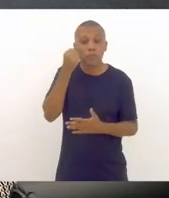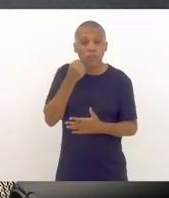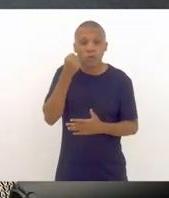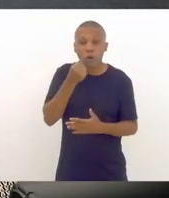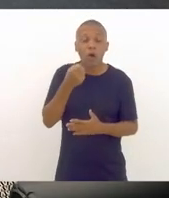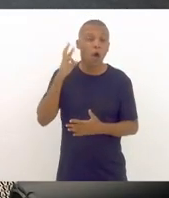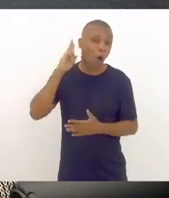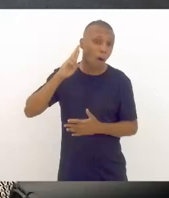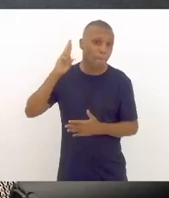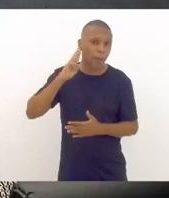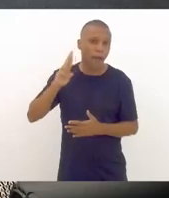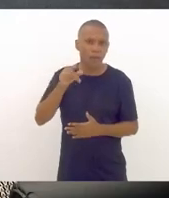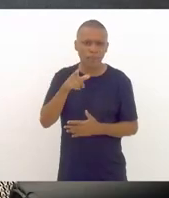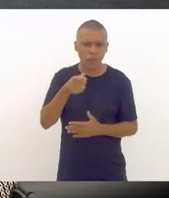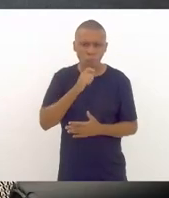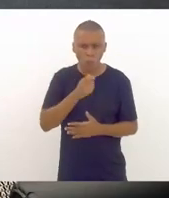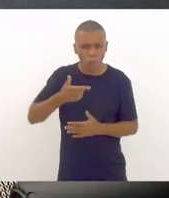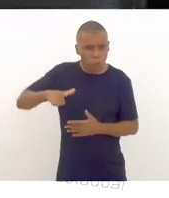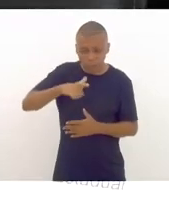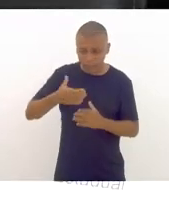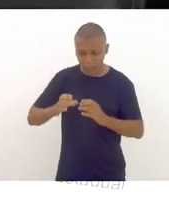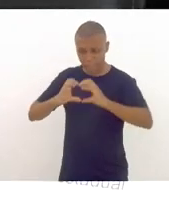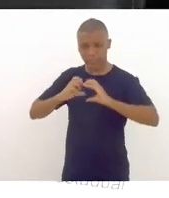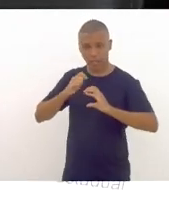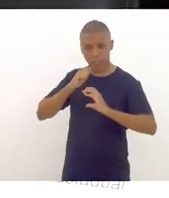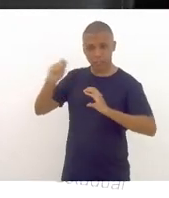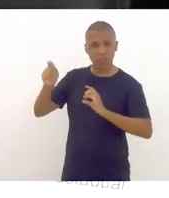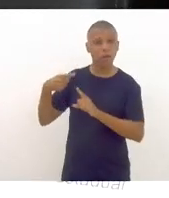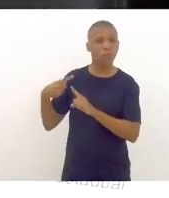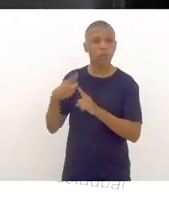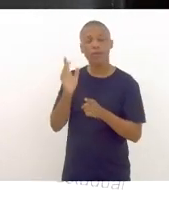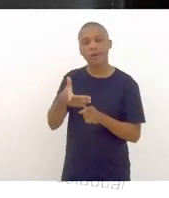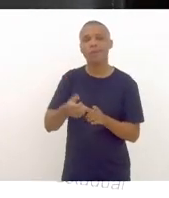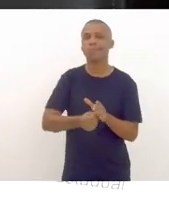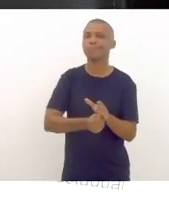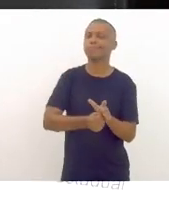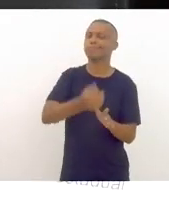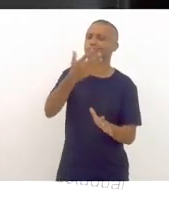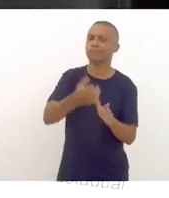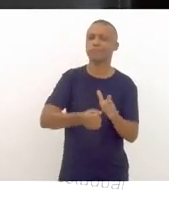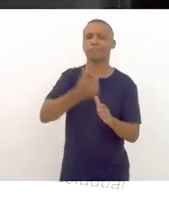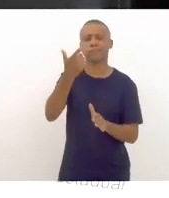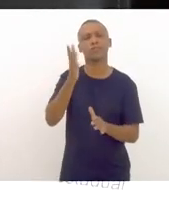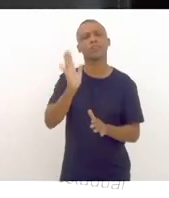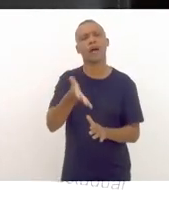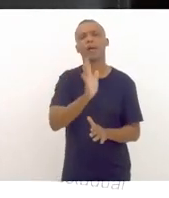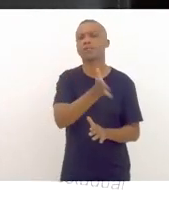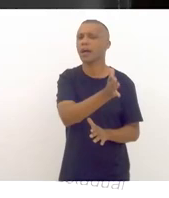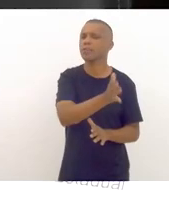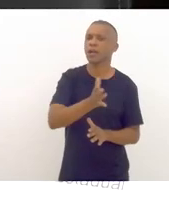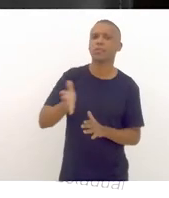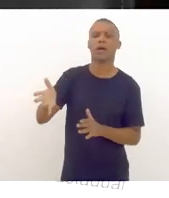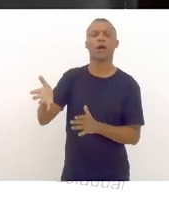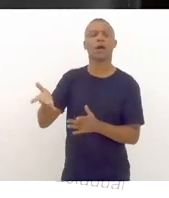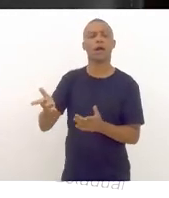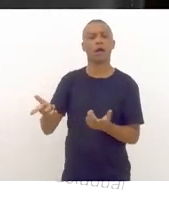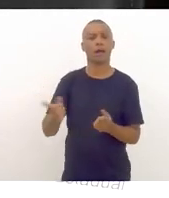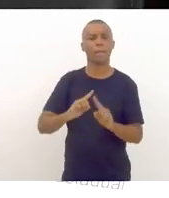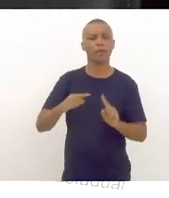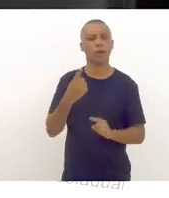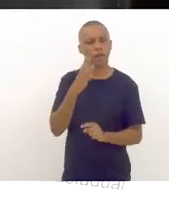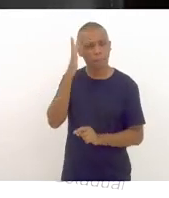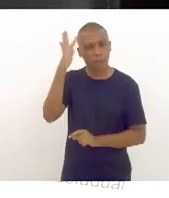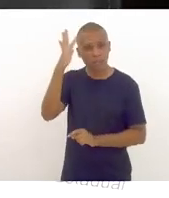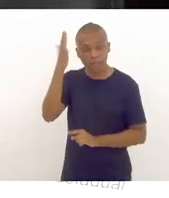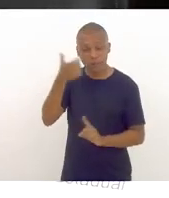tinha essa medalha Tiradentes, porque já foram dadas tantas medalhas, né? A gente imagina que uma